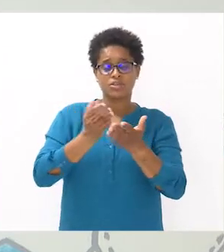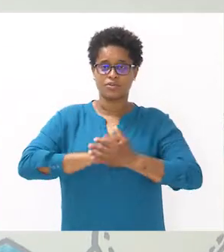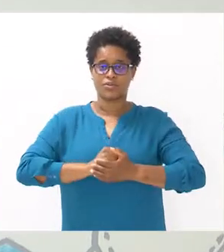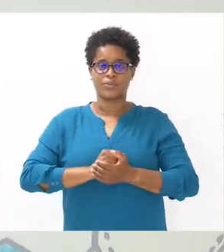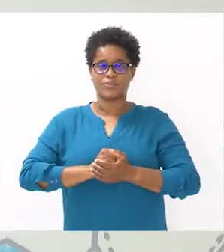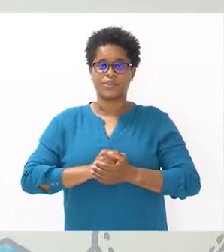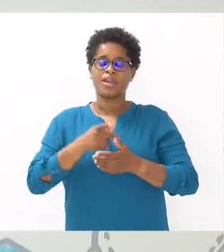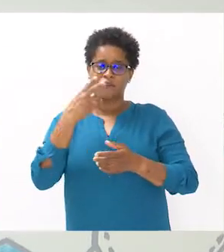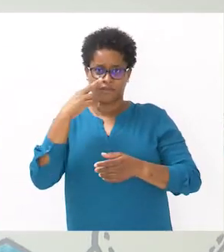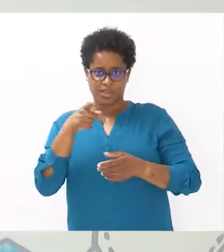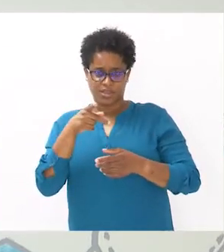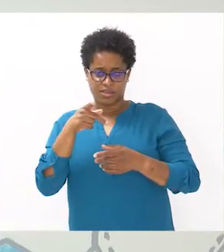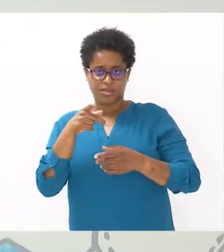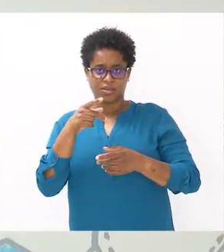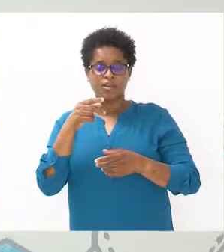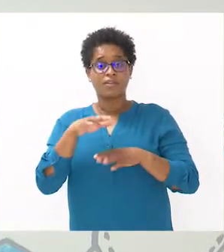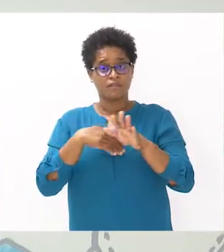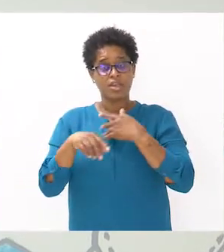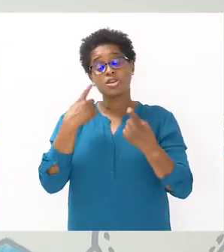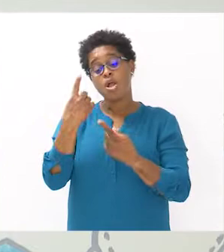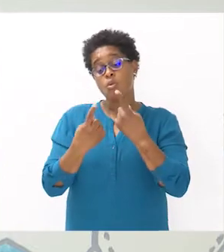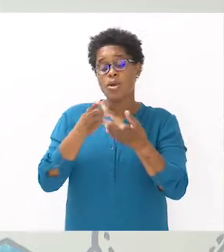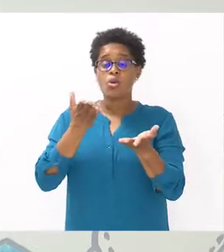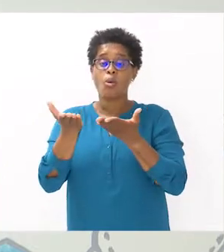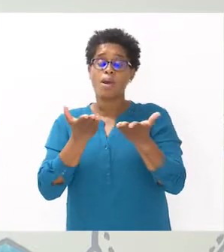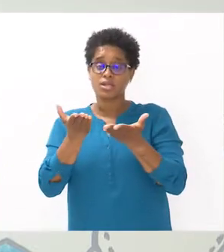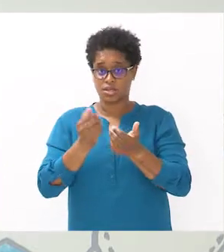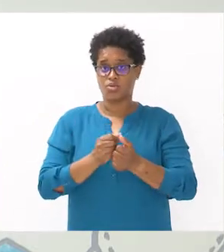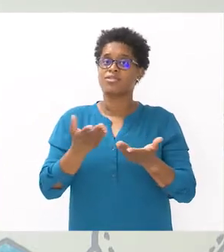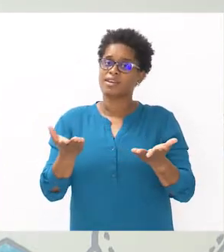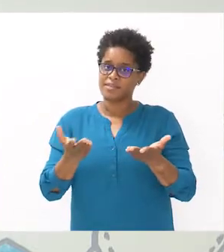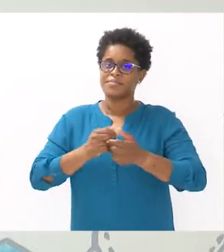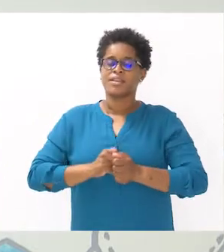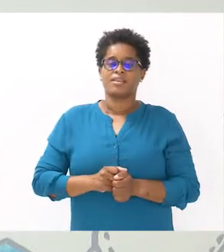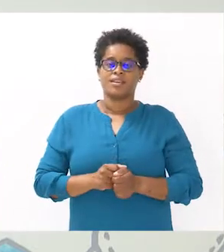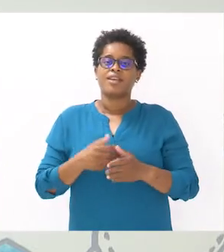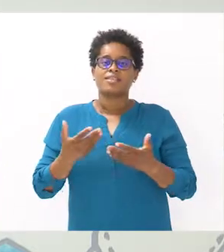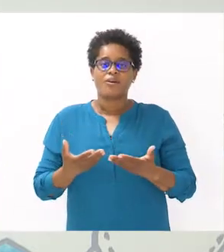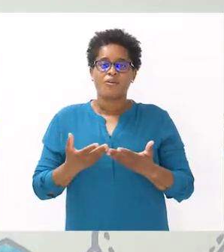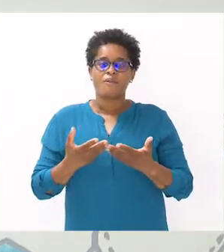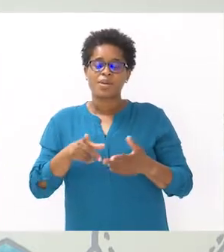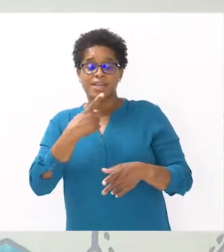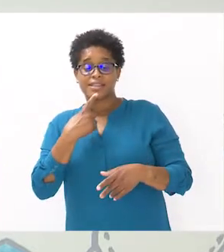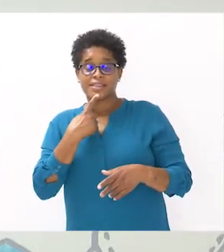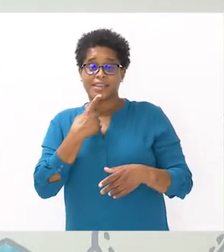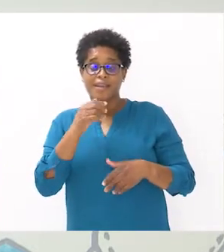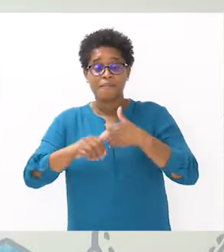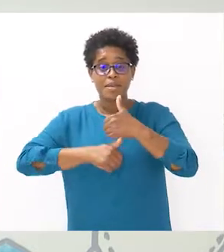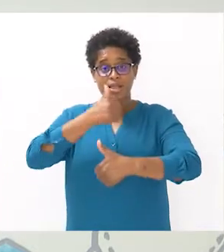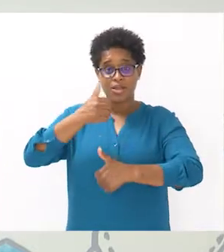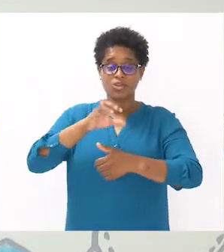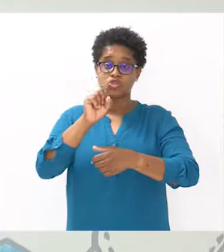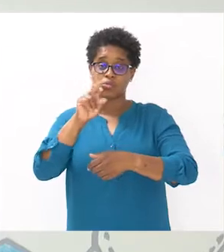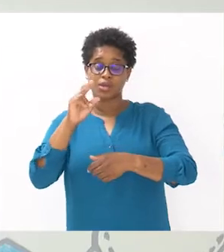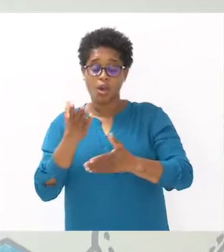comparativo. Fez algumas comparações, não é? Então, para compreenderem melhor sobre o